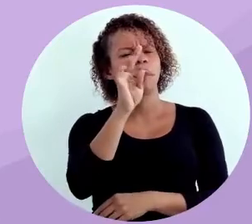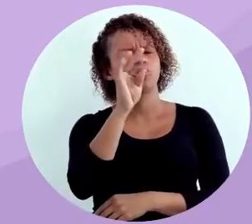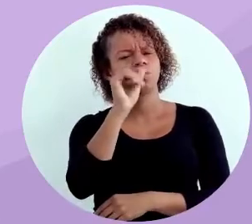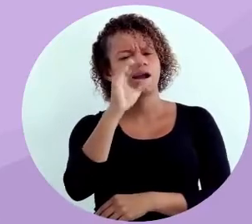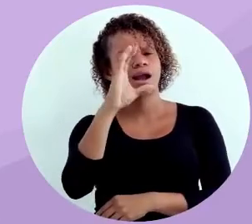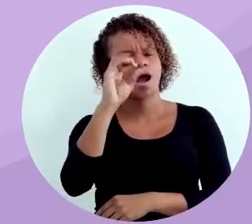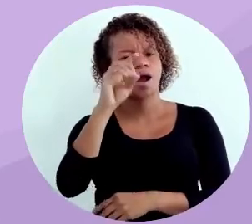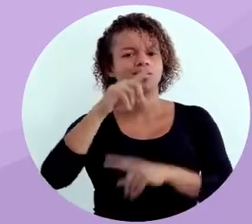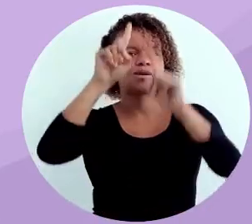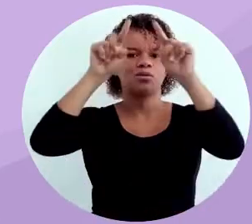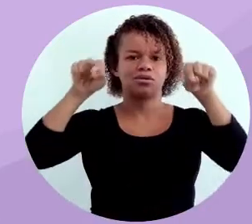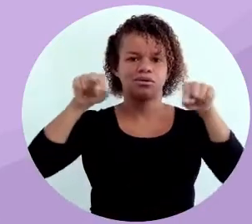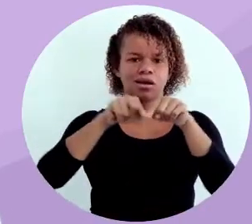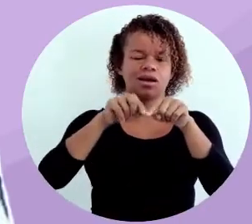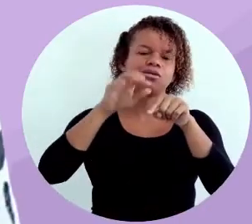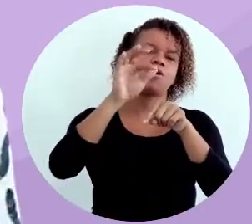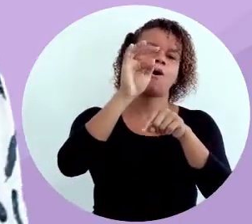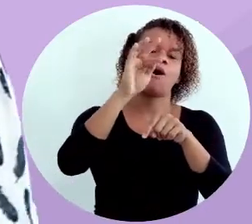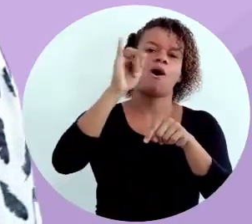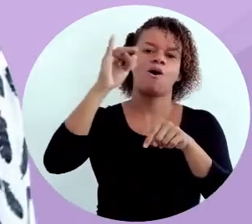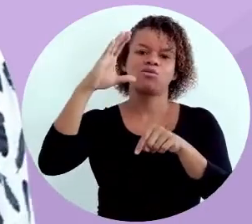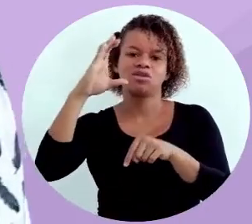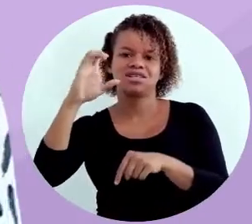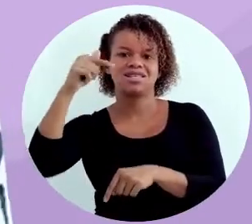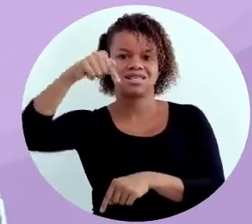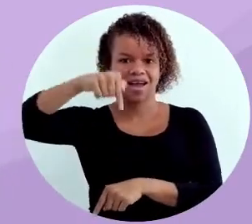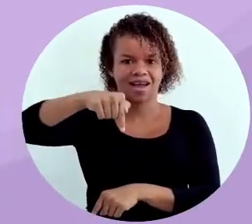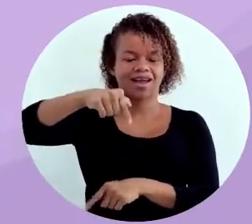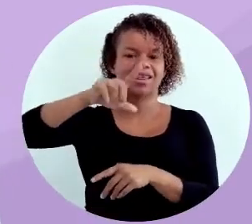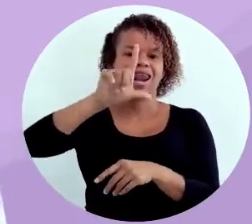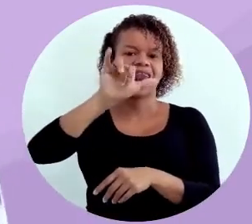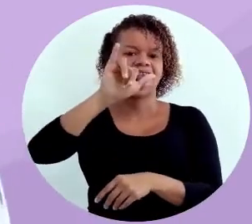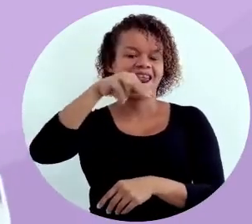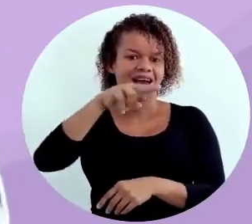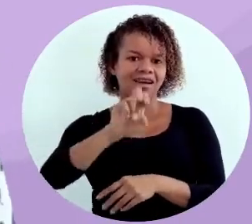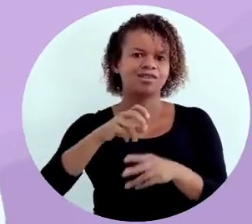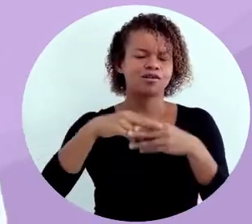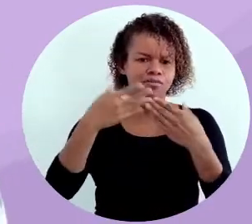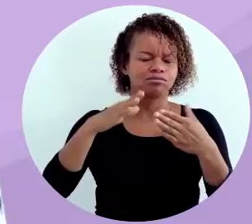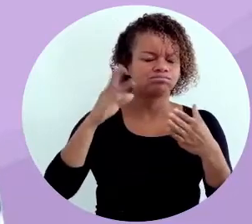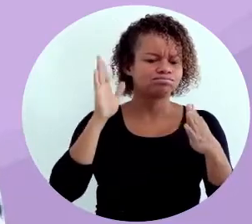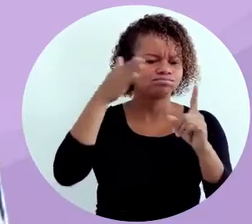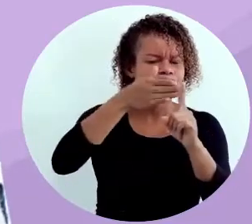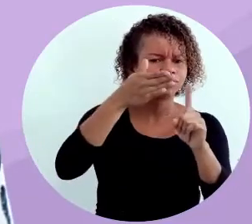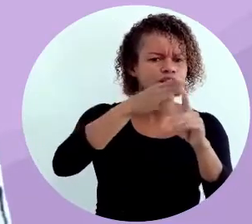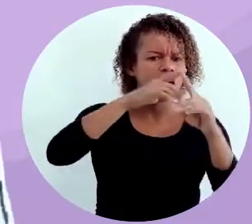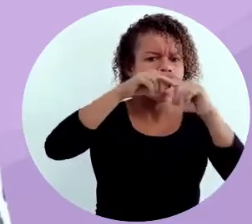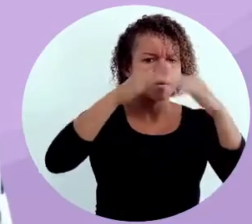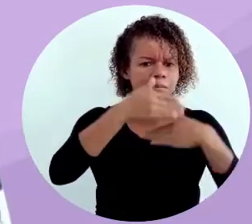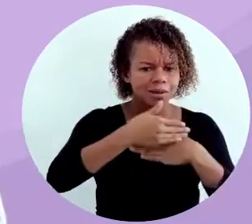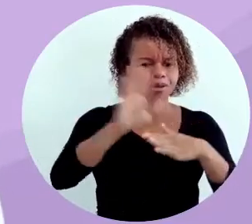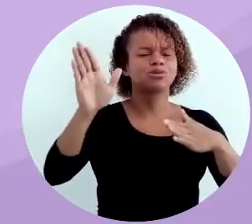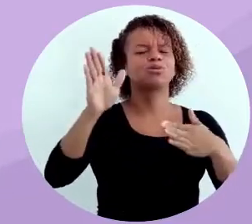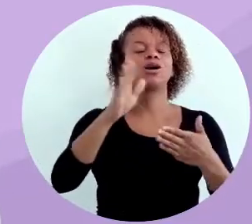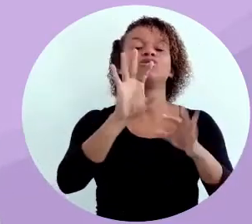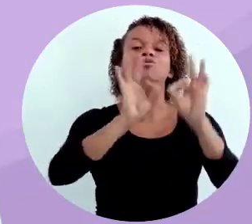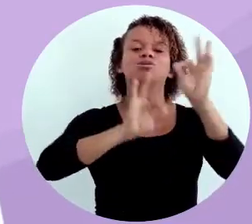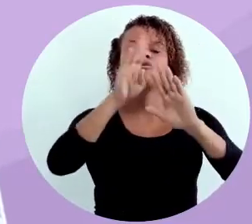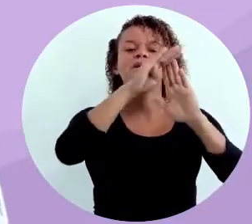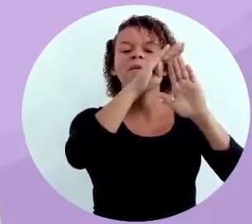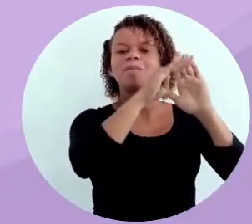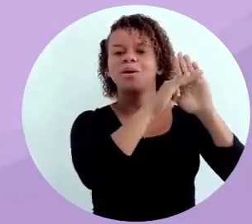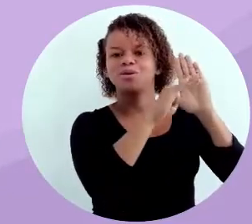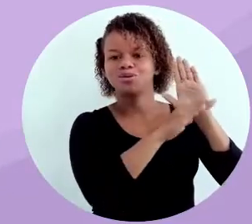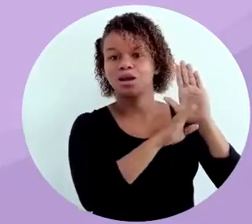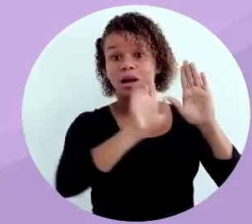inclusive do AutoCAD, como retângulo, offset, line, e definimos também as aberturas do projeto. Na próxima